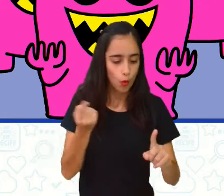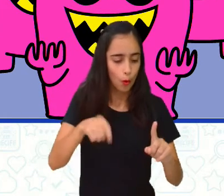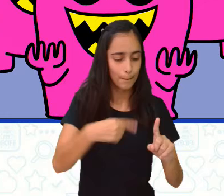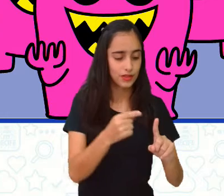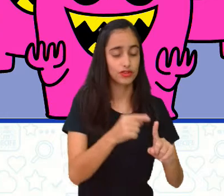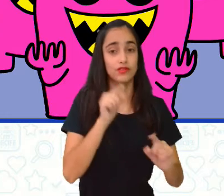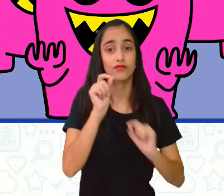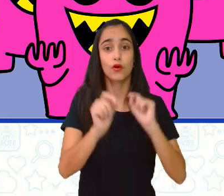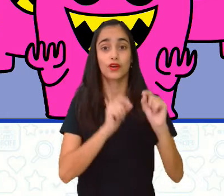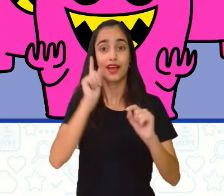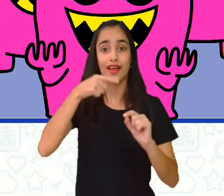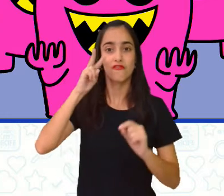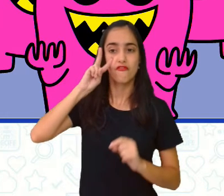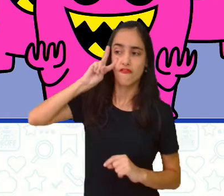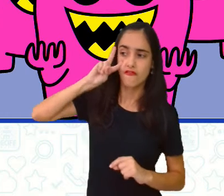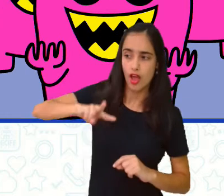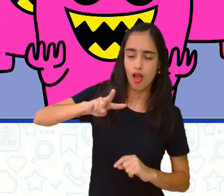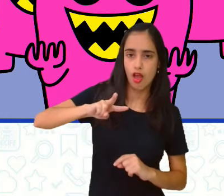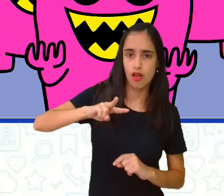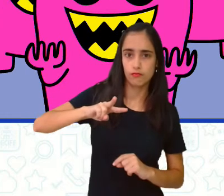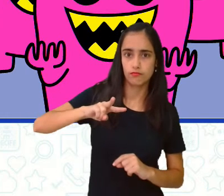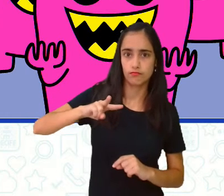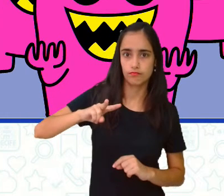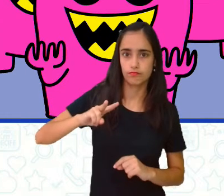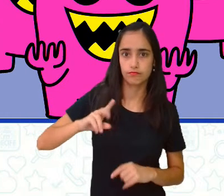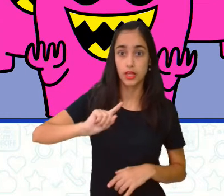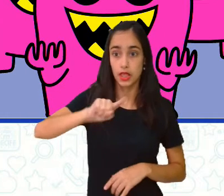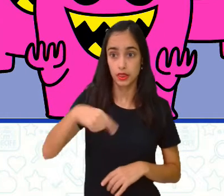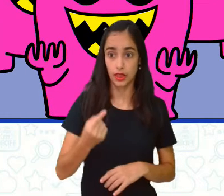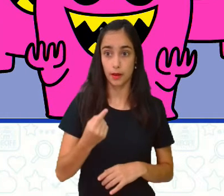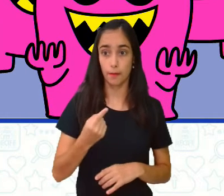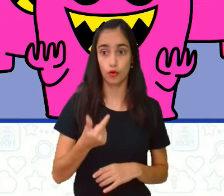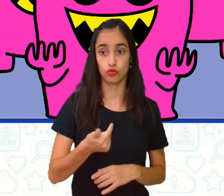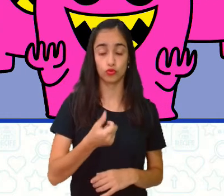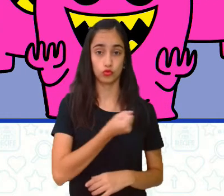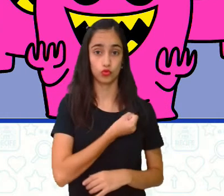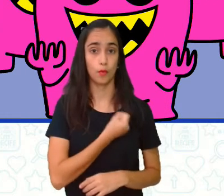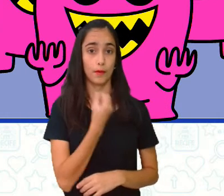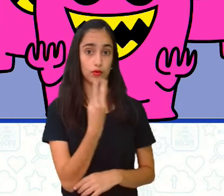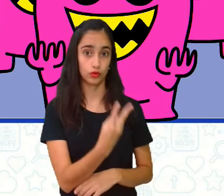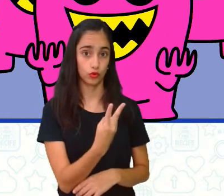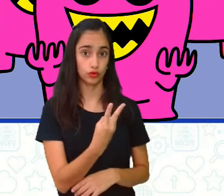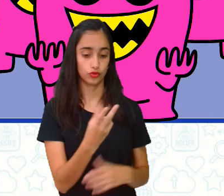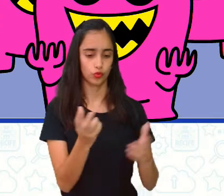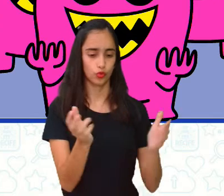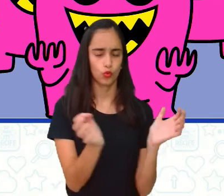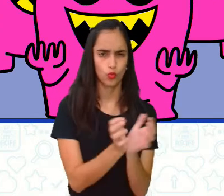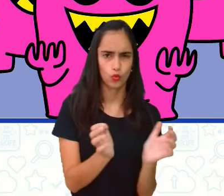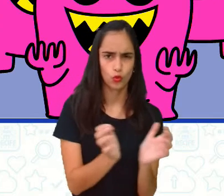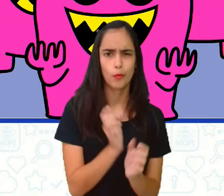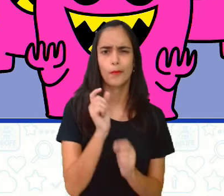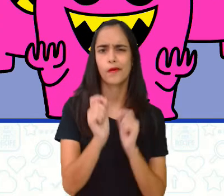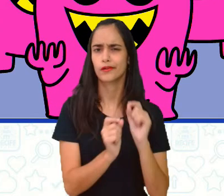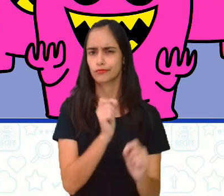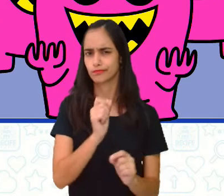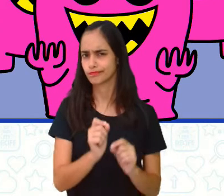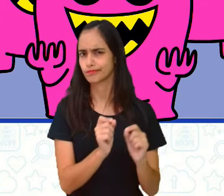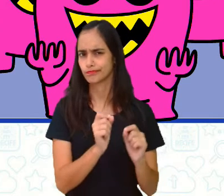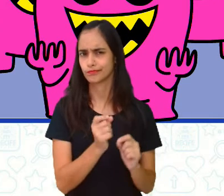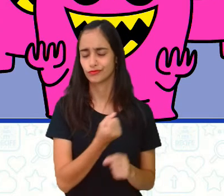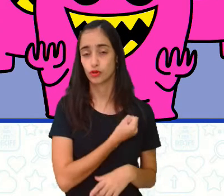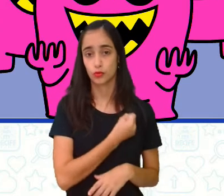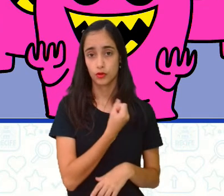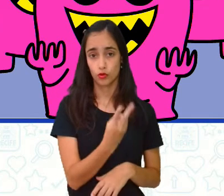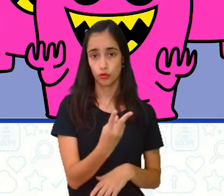visualizou. Visualizou, eles mandam a mensagem logo para esse grupo 2. Esse grupo 2,